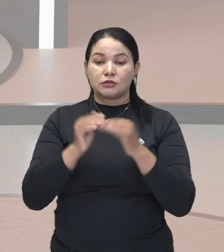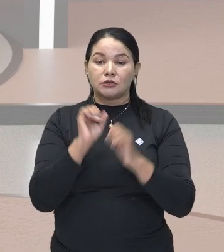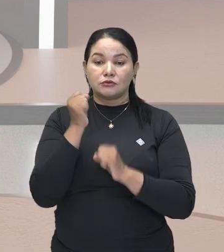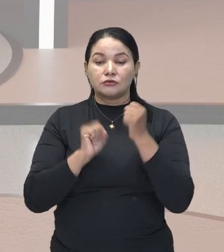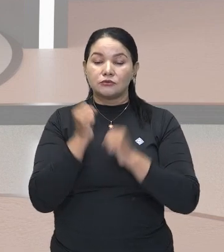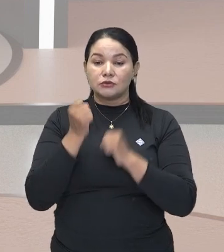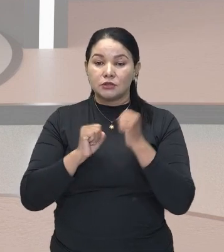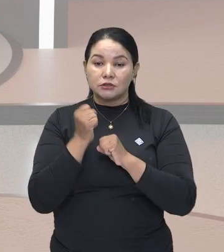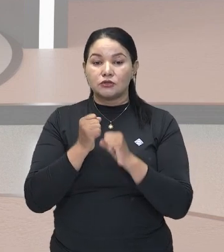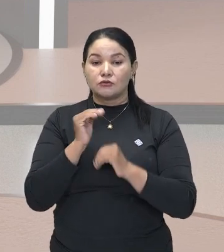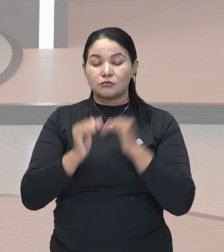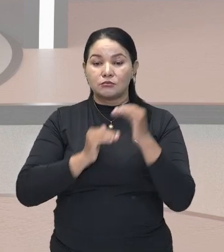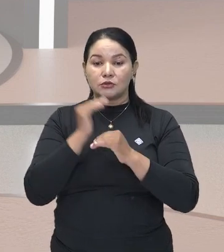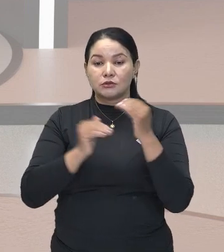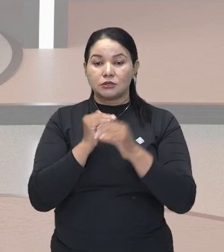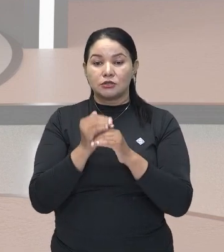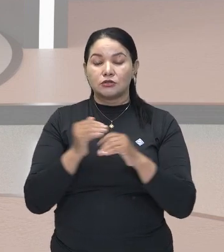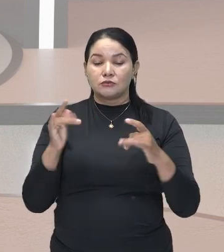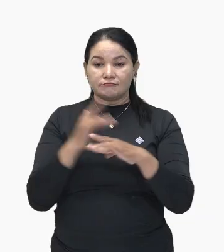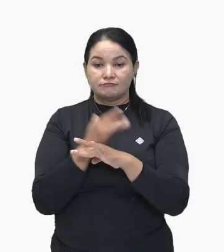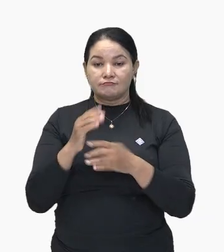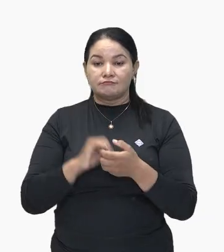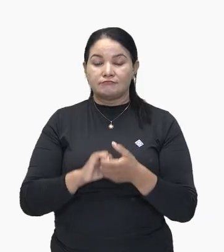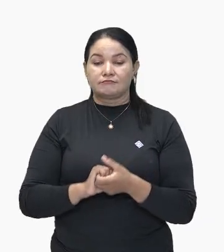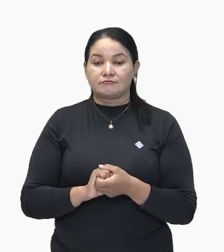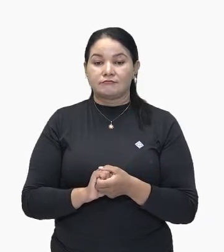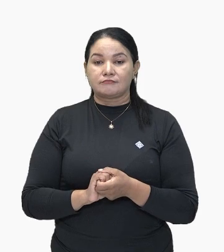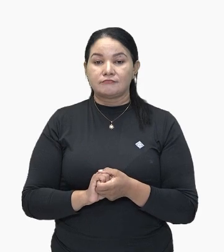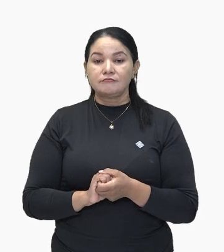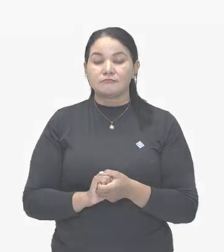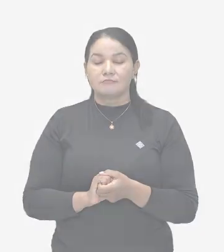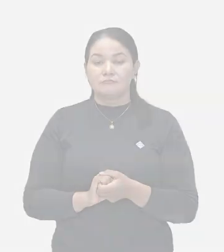industrialização e processo de urbanização.